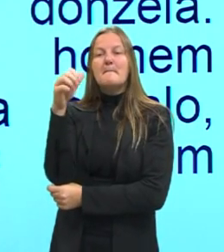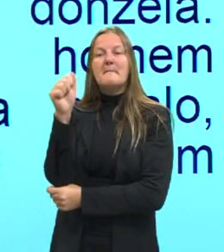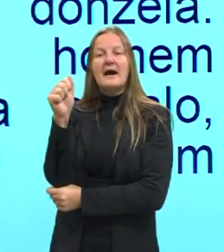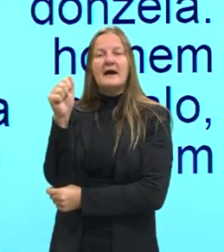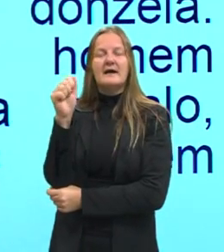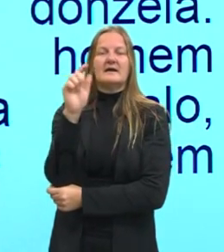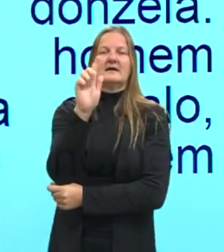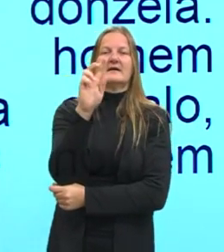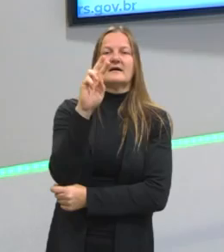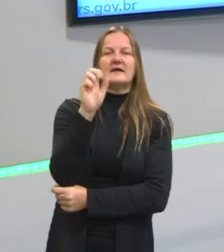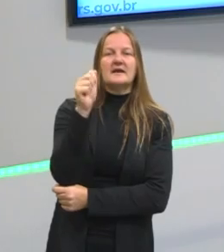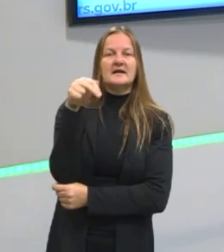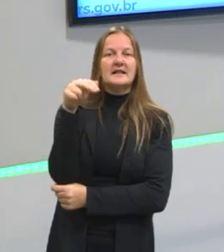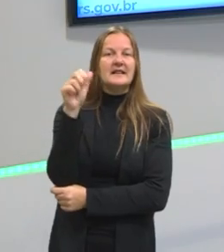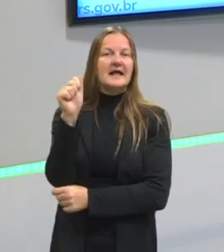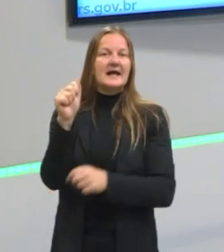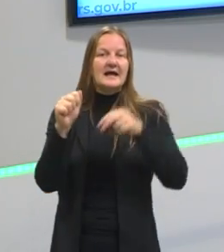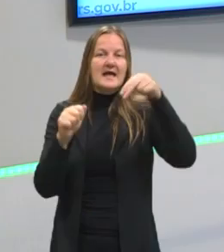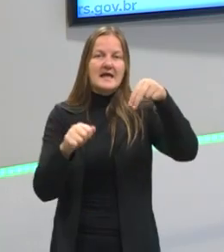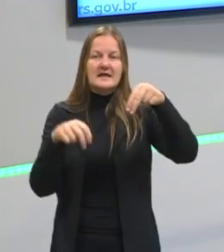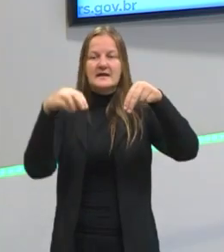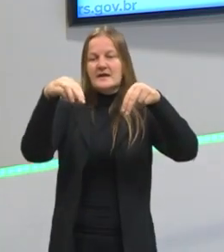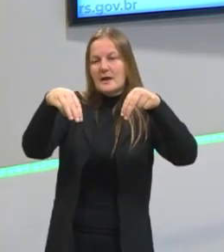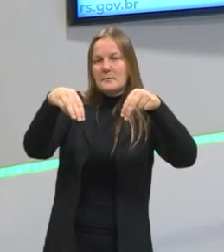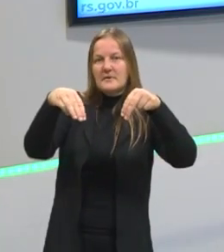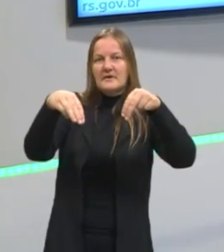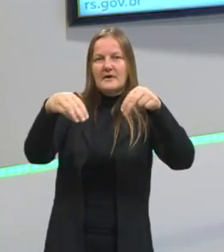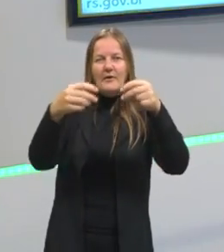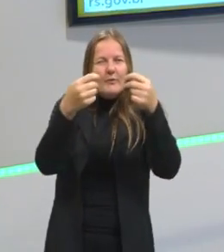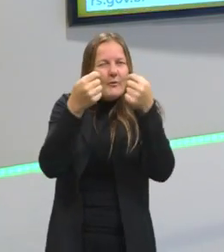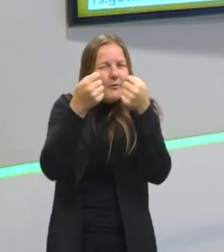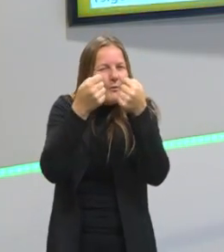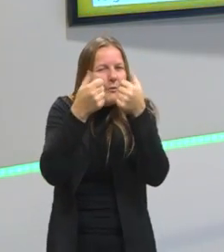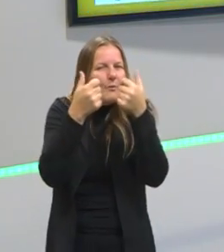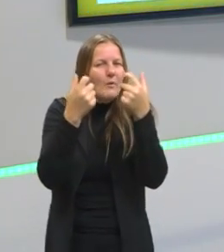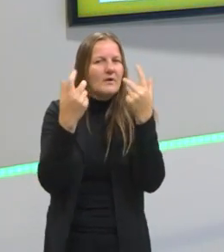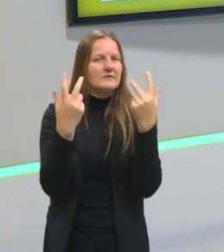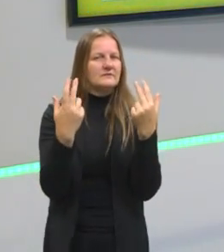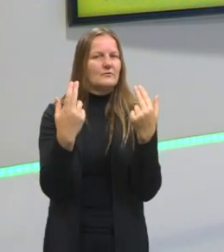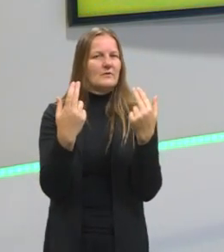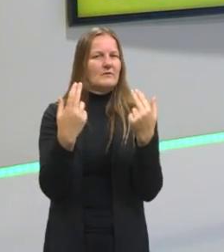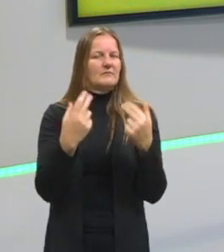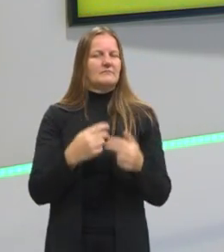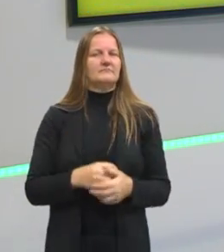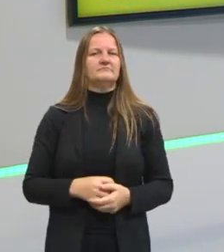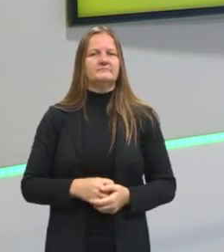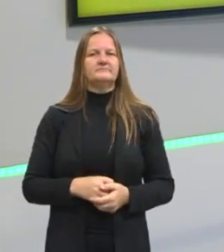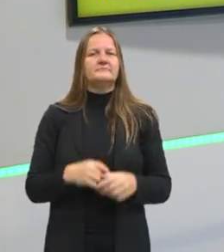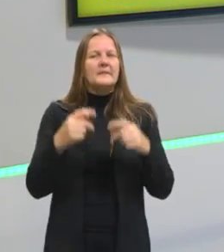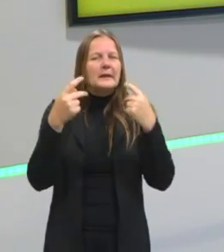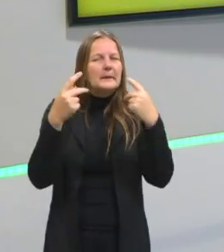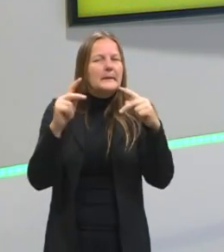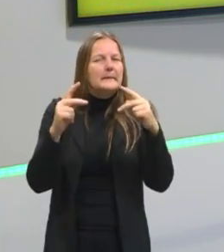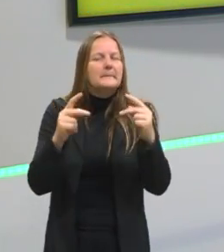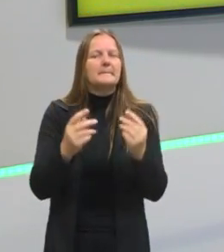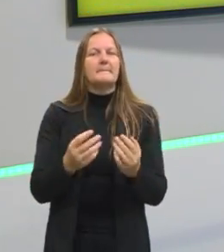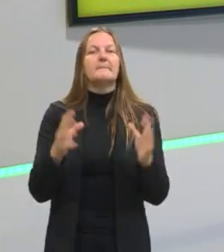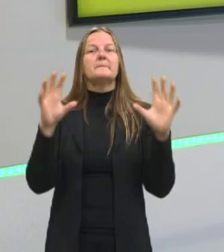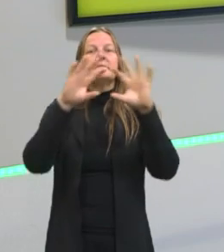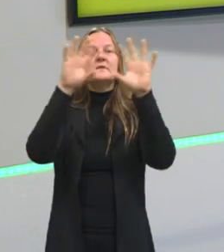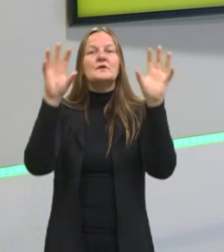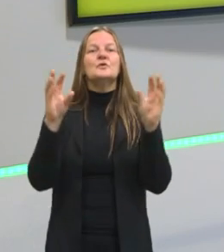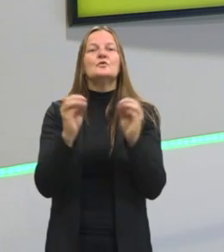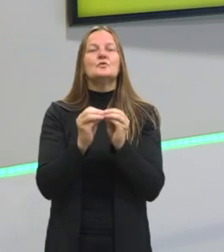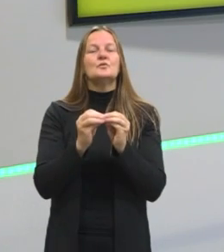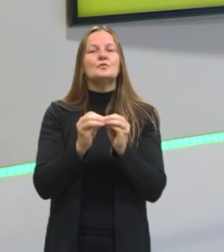exemplos de paranomásia. Essas palavras com sons parecidos. Então, fechamos o nosso conteúdo aí